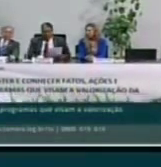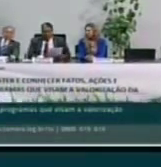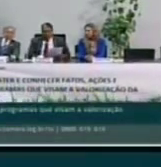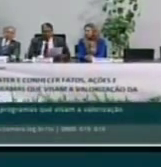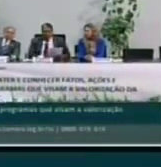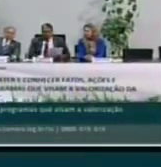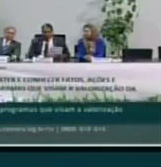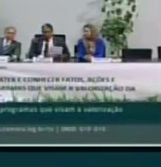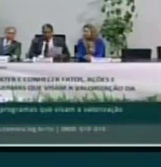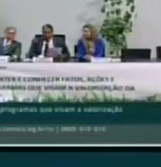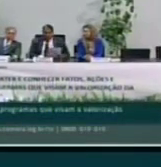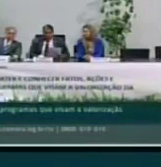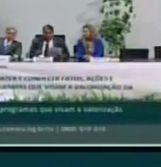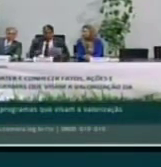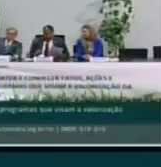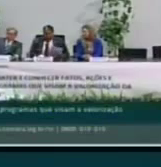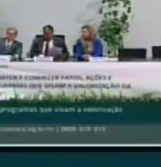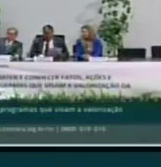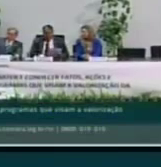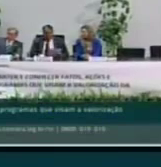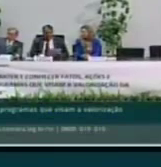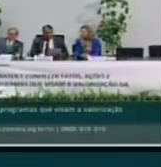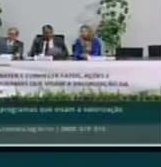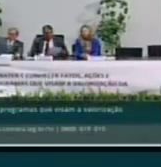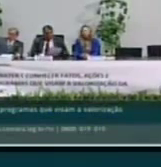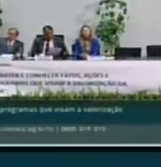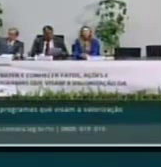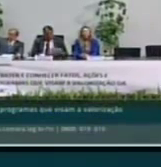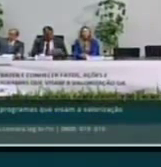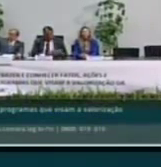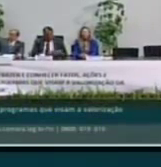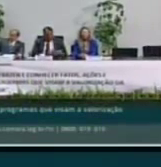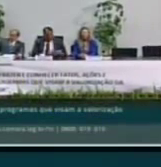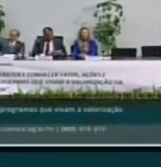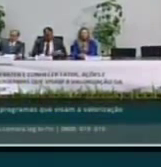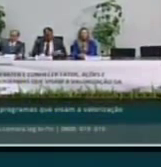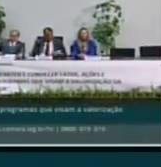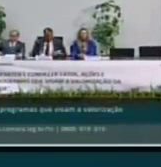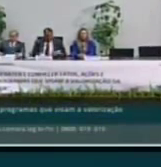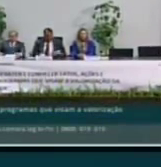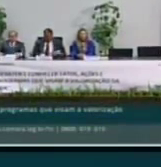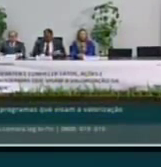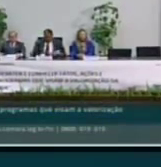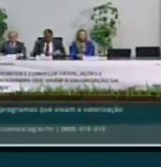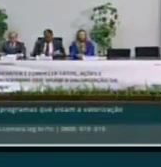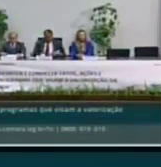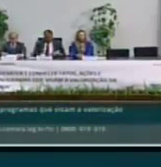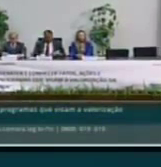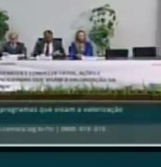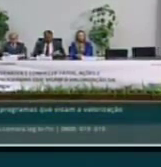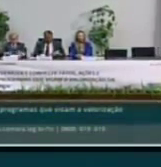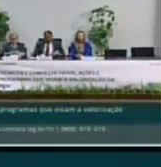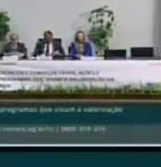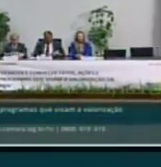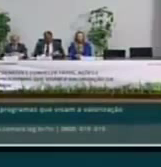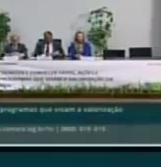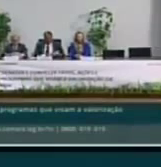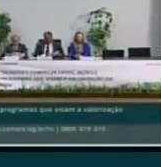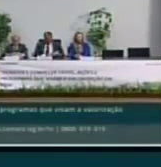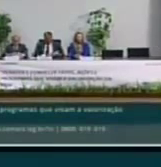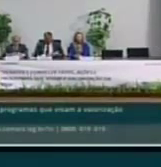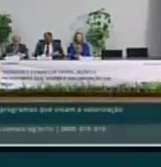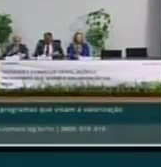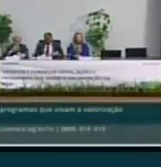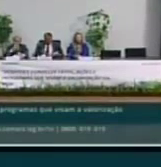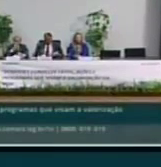derrubada por meio da Força Expedicionária Brasileira, a FEB. O alinhamento do nosso país a um dos lados em conflito na Segunda